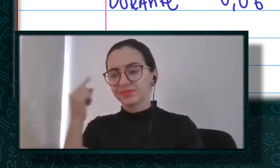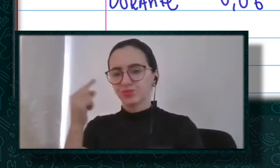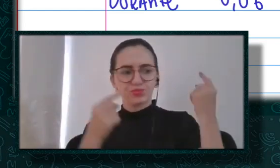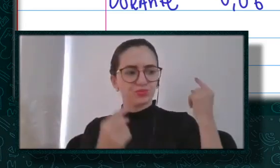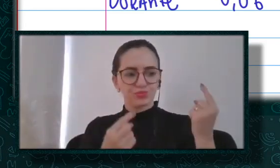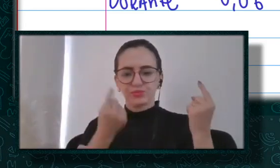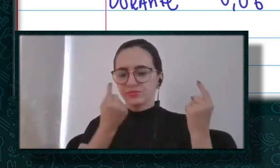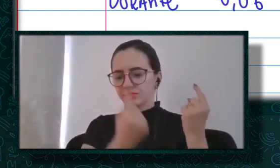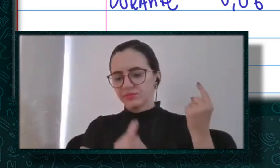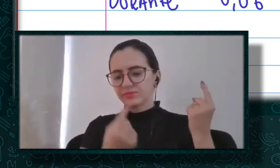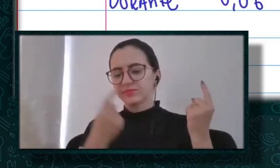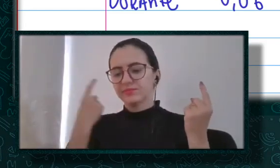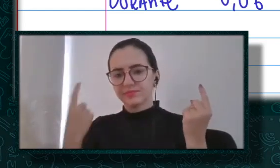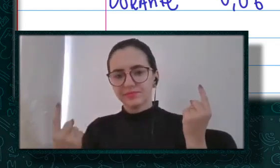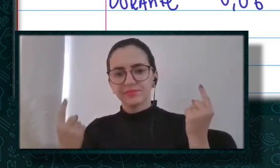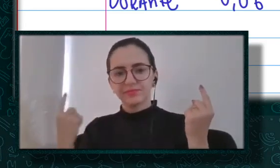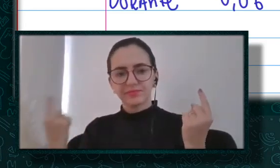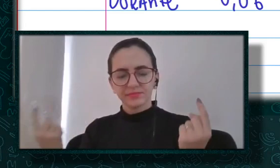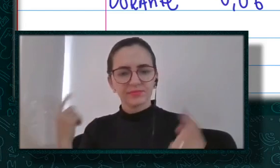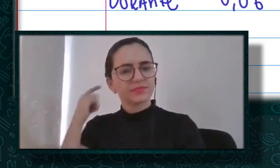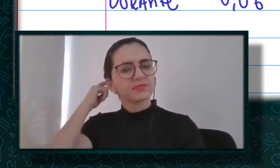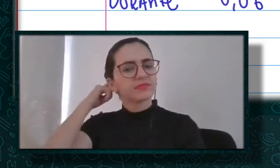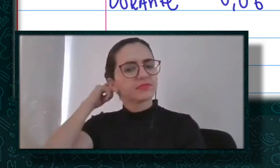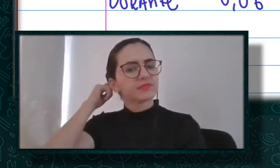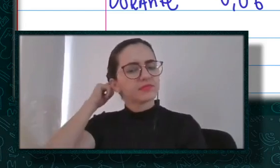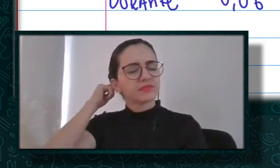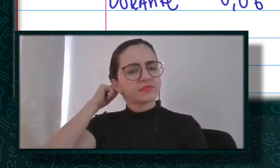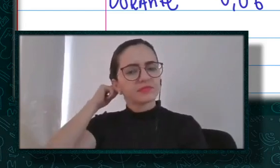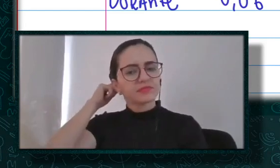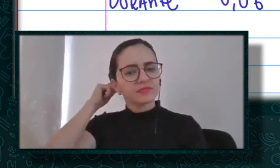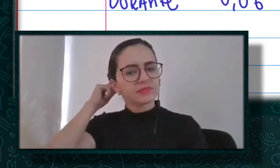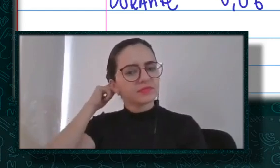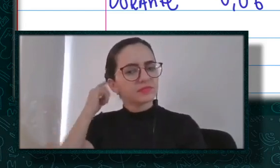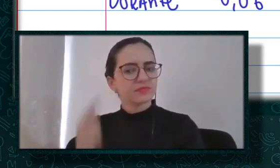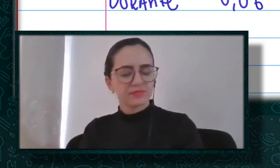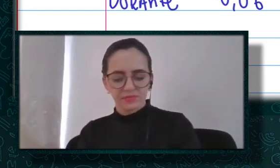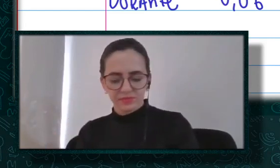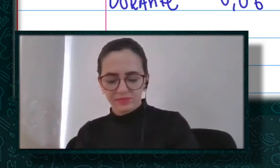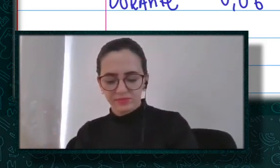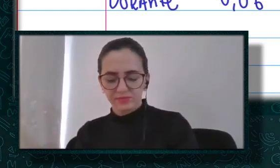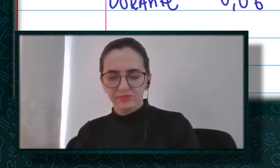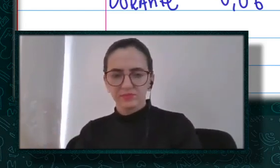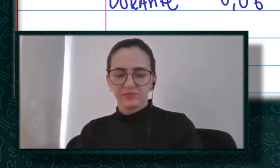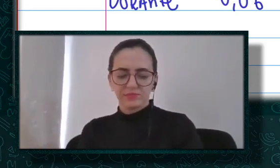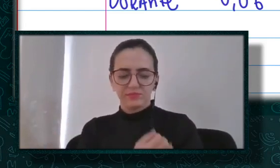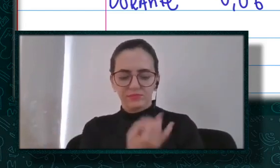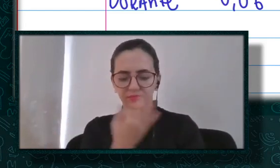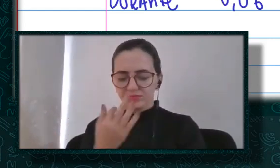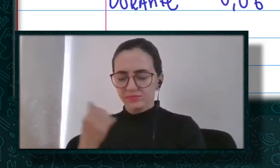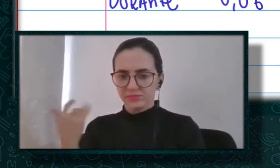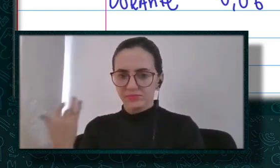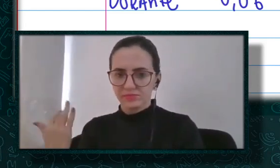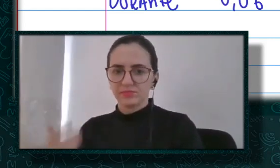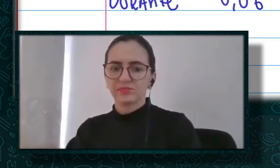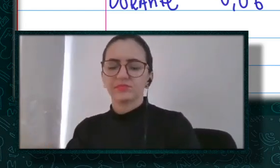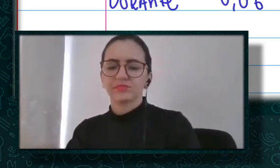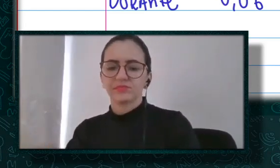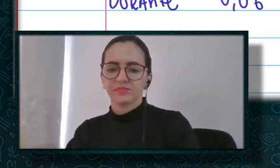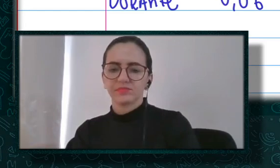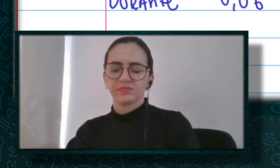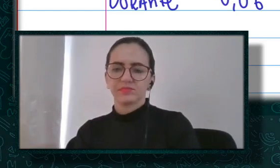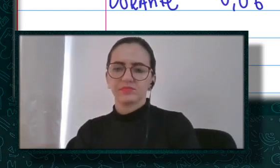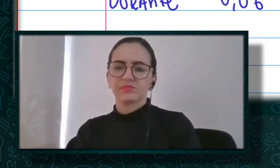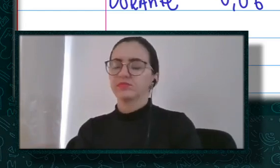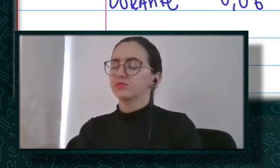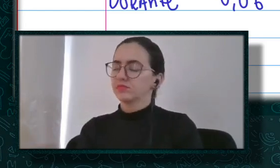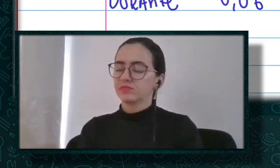para 1. Ou seja, se eu tenho 1 para 1, vai ser a mesma quantidade que eu dou para um, eu dou para o outro. Se eu tenho 1 para 2, a quantidade que eu dei em um, eu